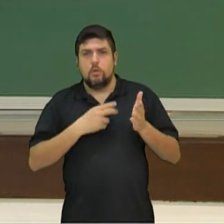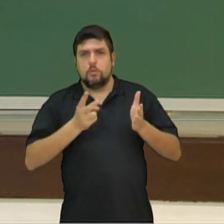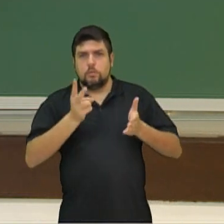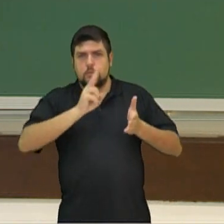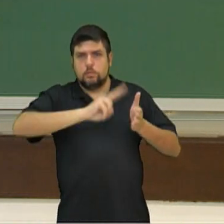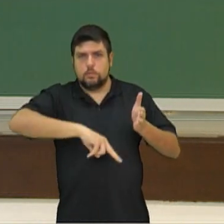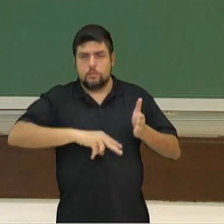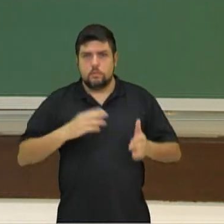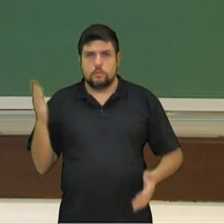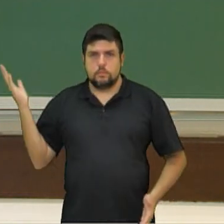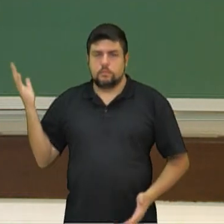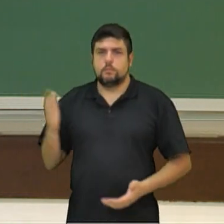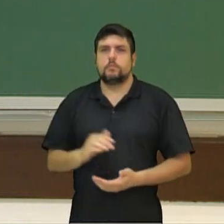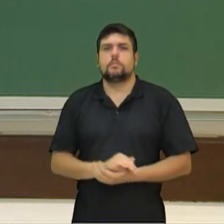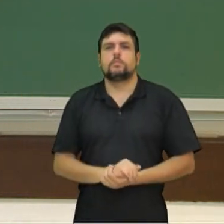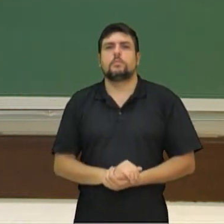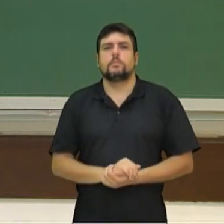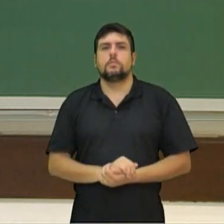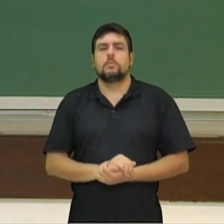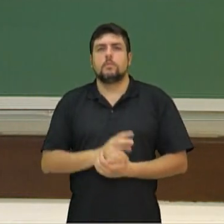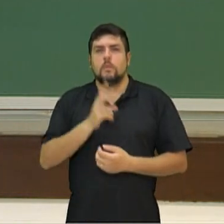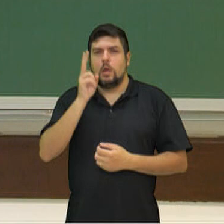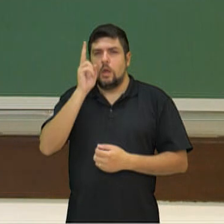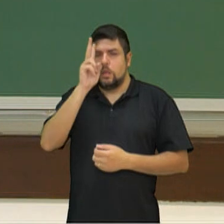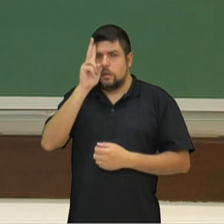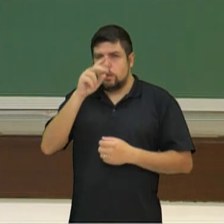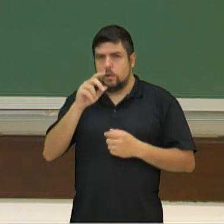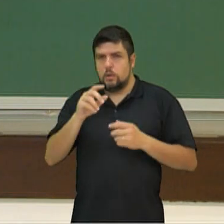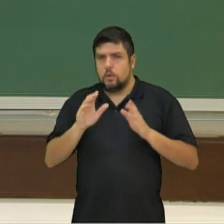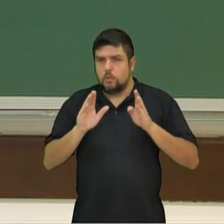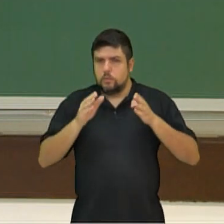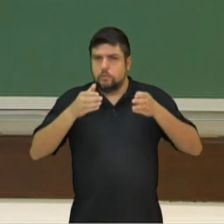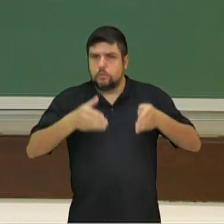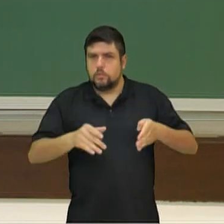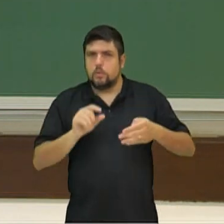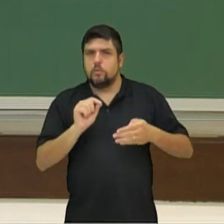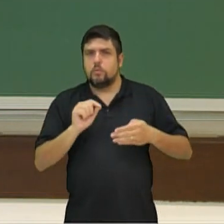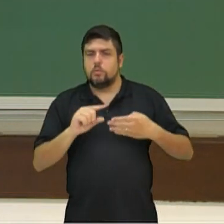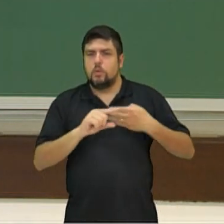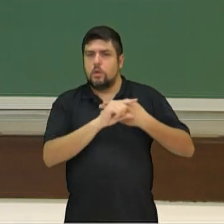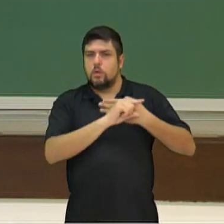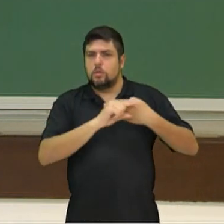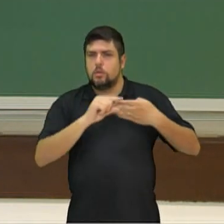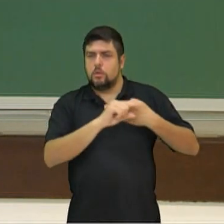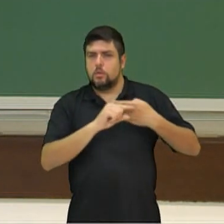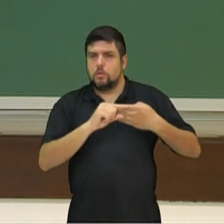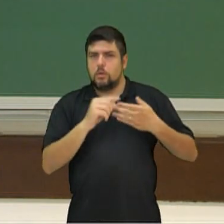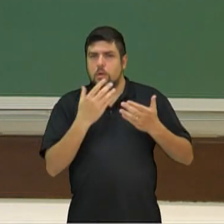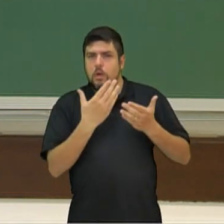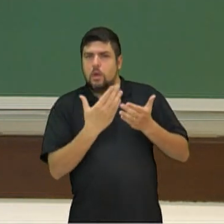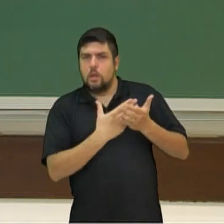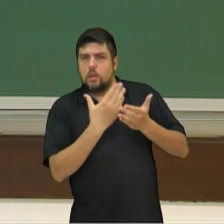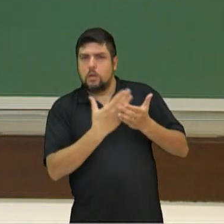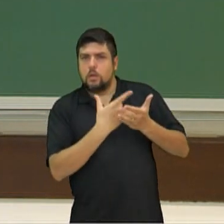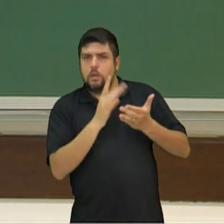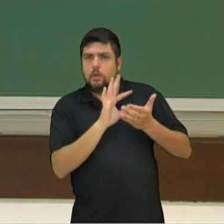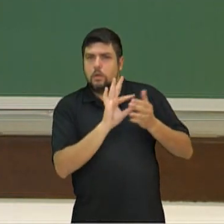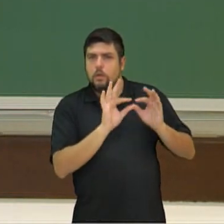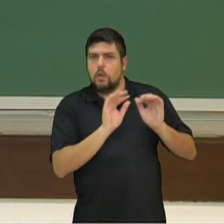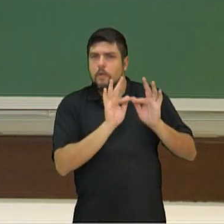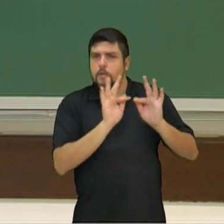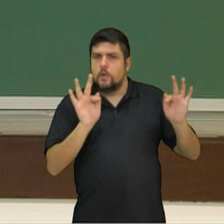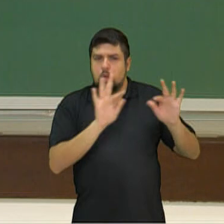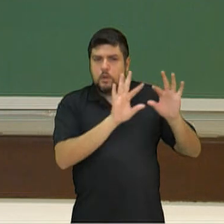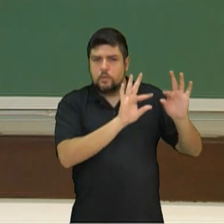nosso texto. Lembra lá que no começo eu falei que o nosso foco seria em citações? Então nós vamos ver duas citações diferentes na